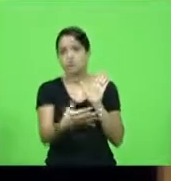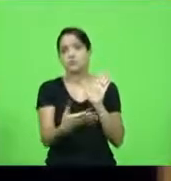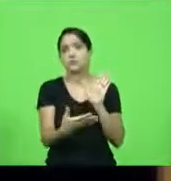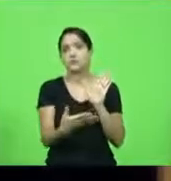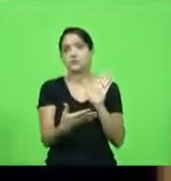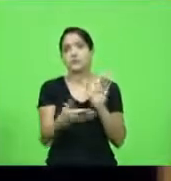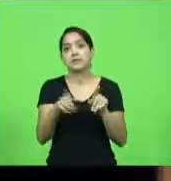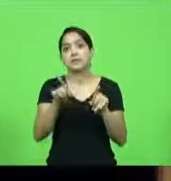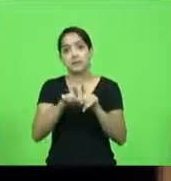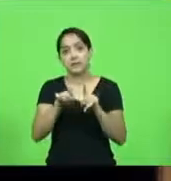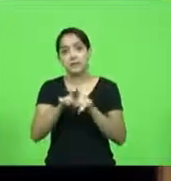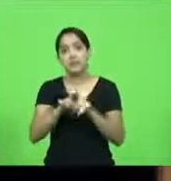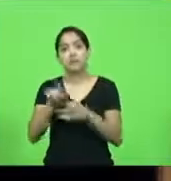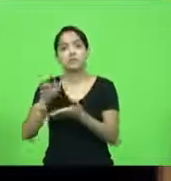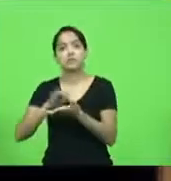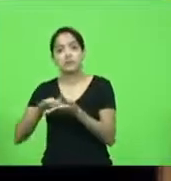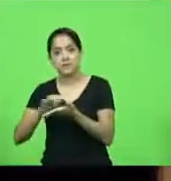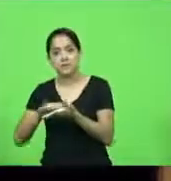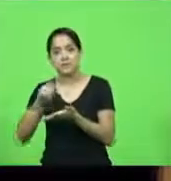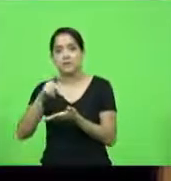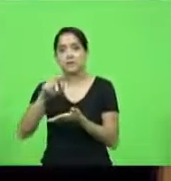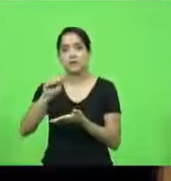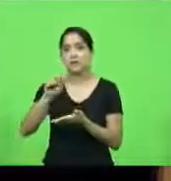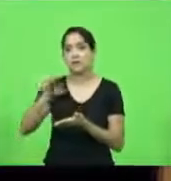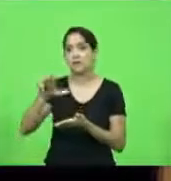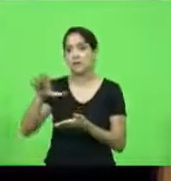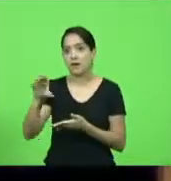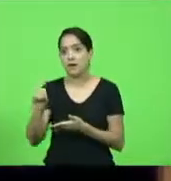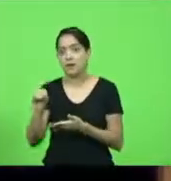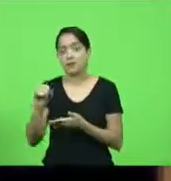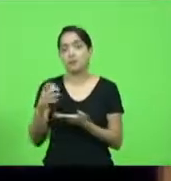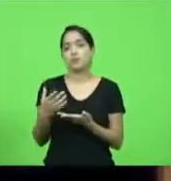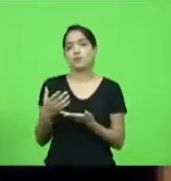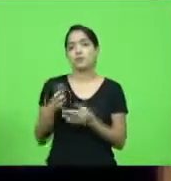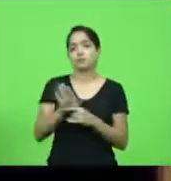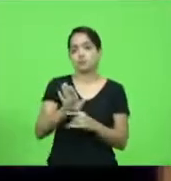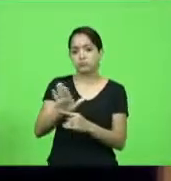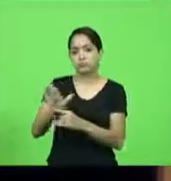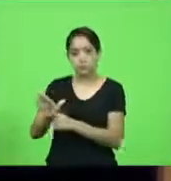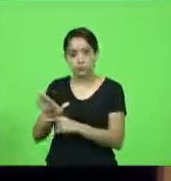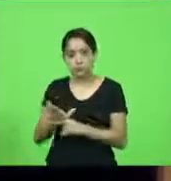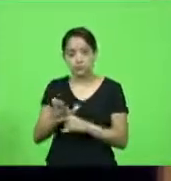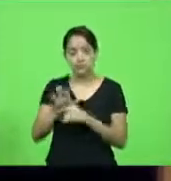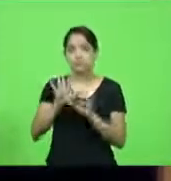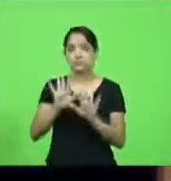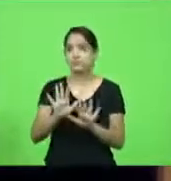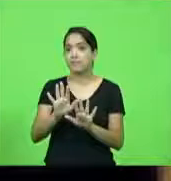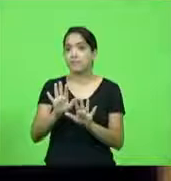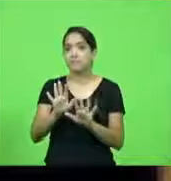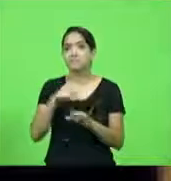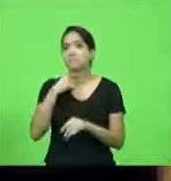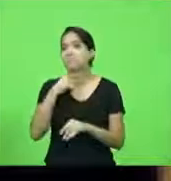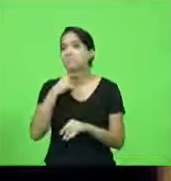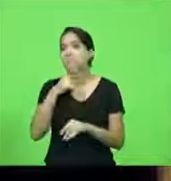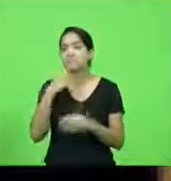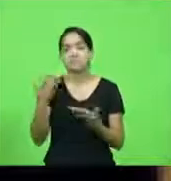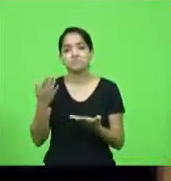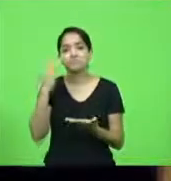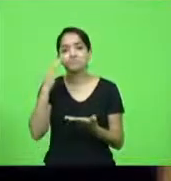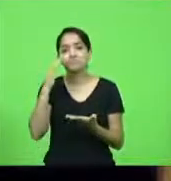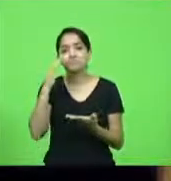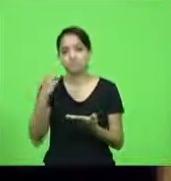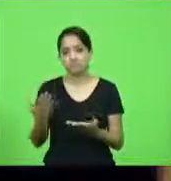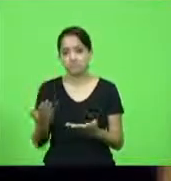Eli, secretário da Fazenda, que lhe deu colaborações importantes, mas nós não conseguimos entender o